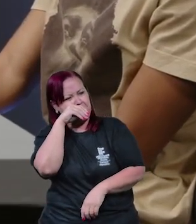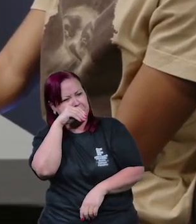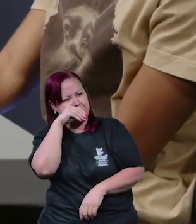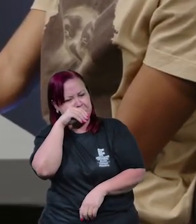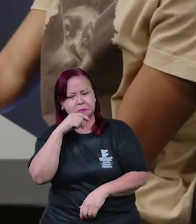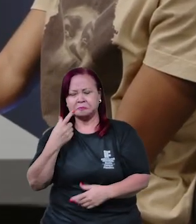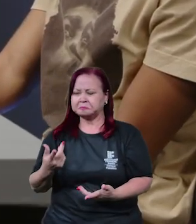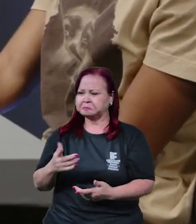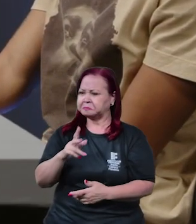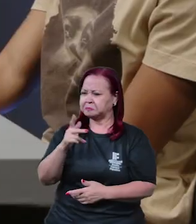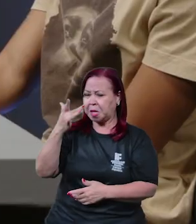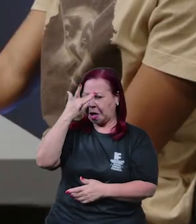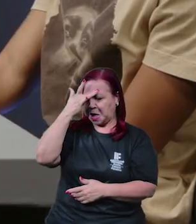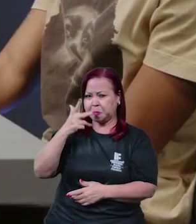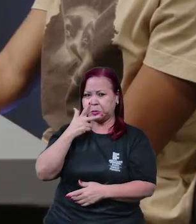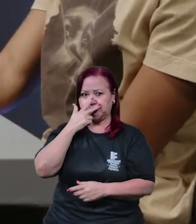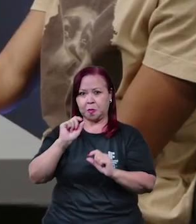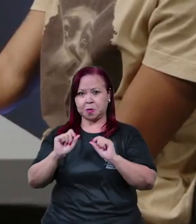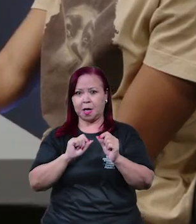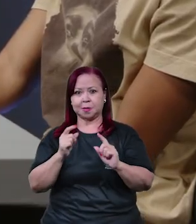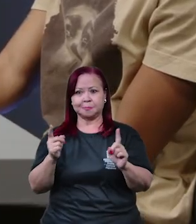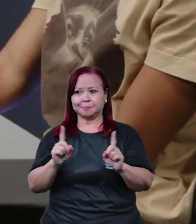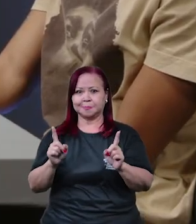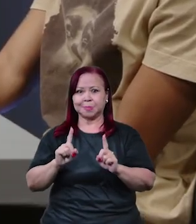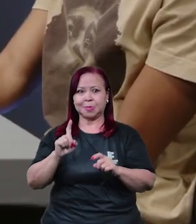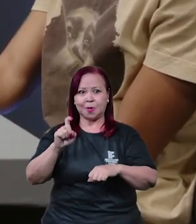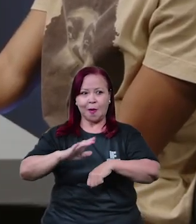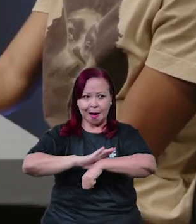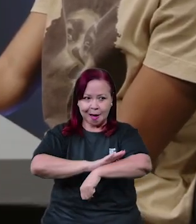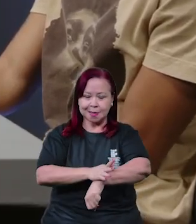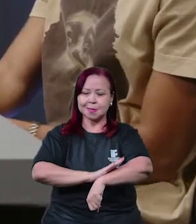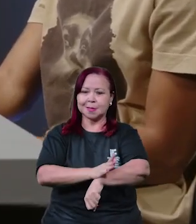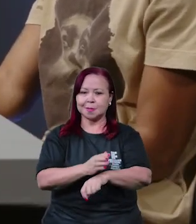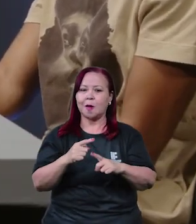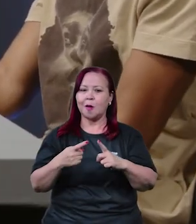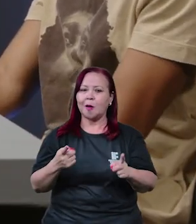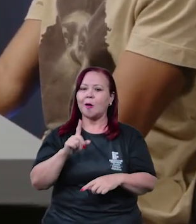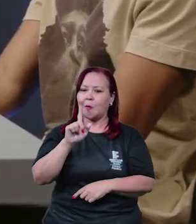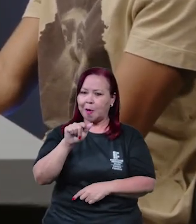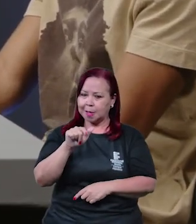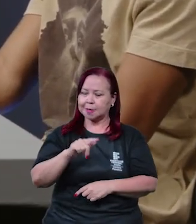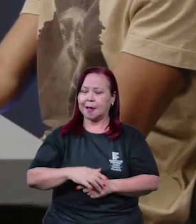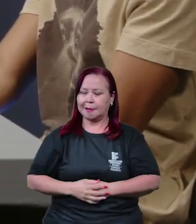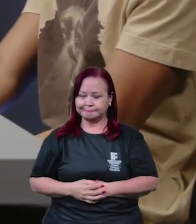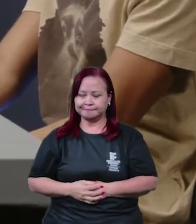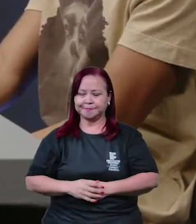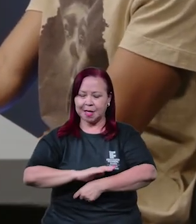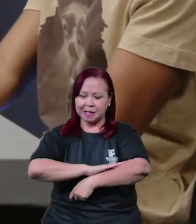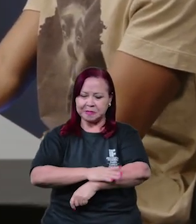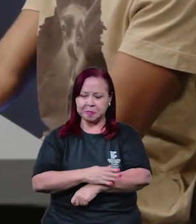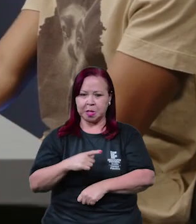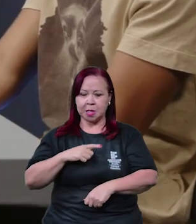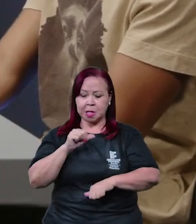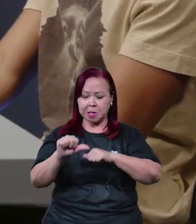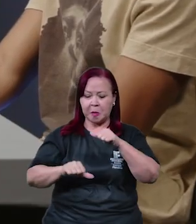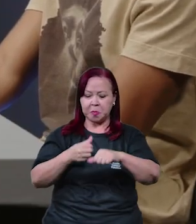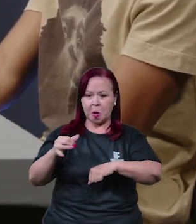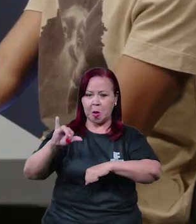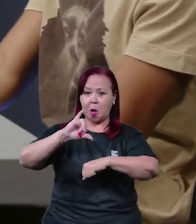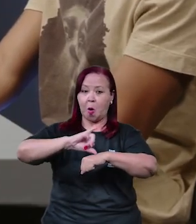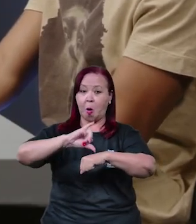isso não seja um racismo também, né? Que Sim. aí você fica tipo, nossa, tá me